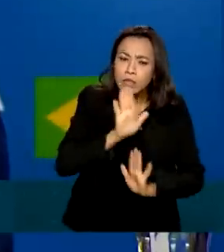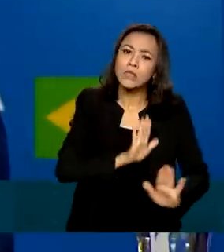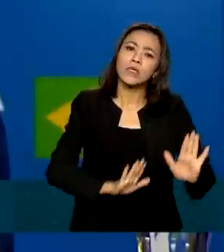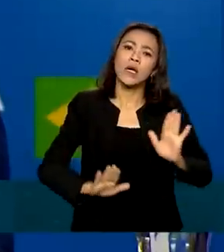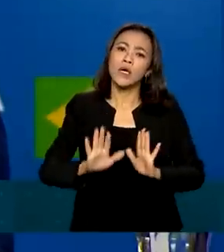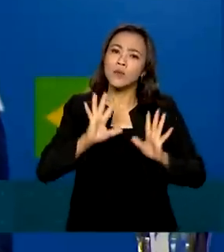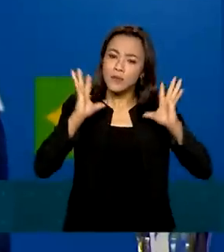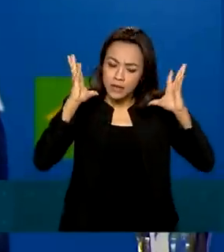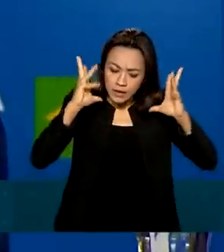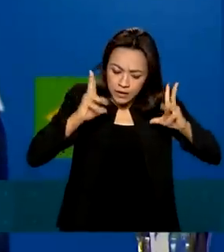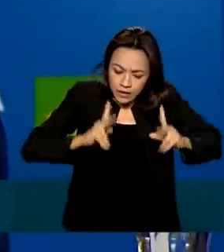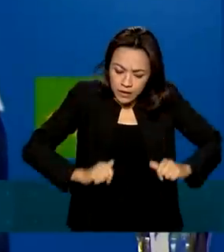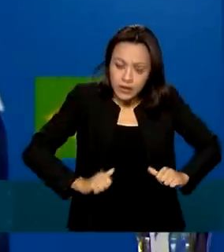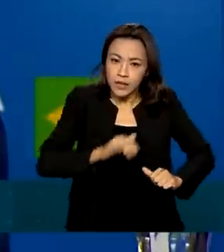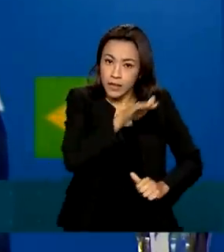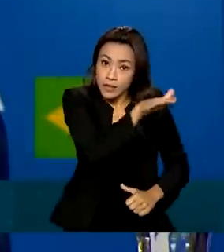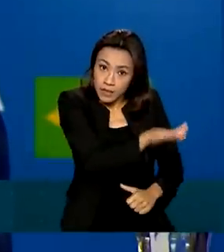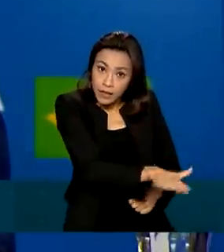ser